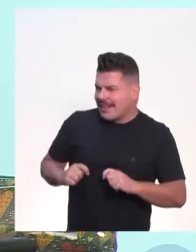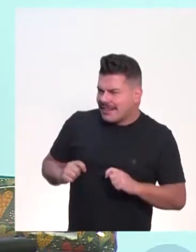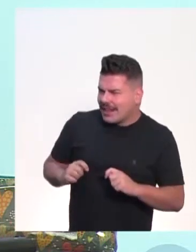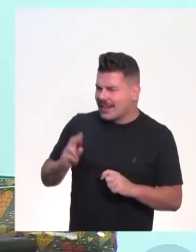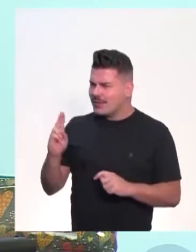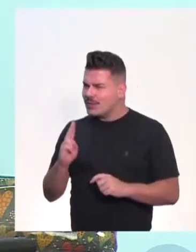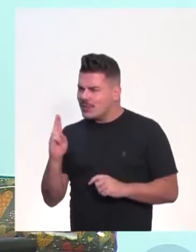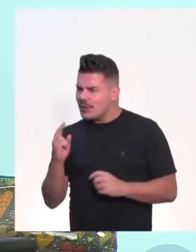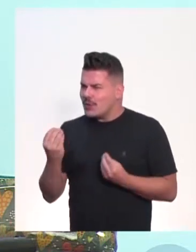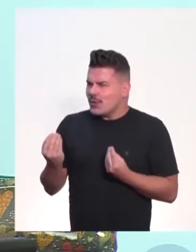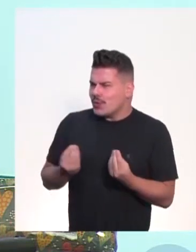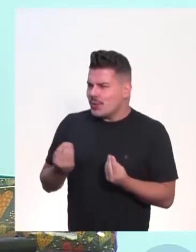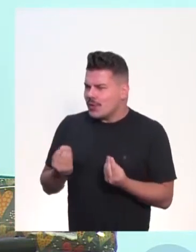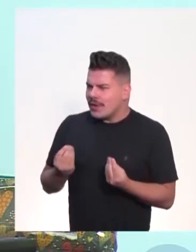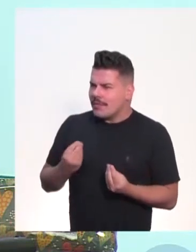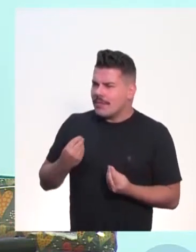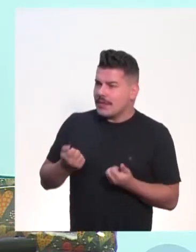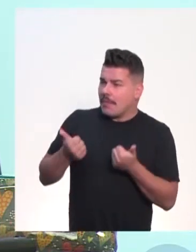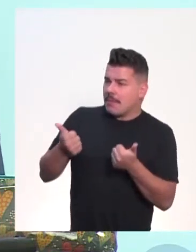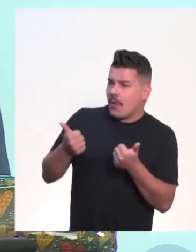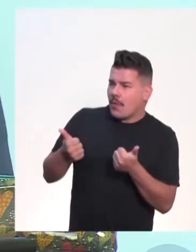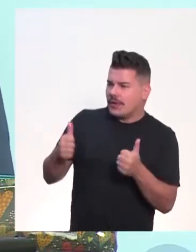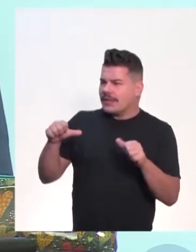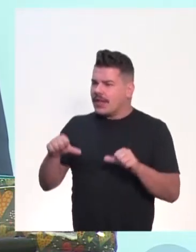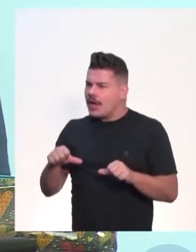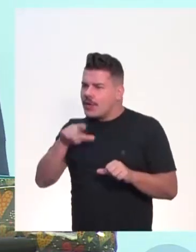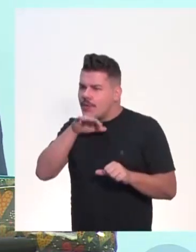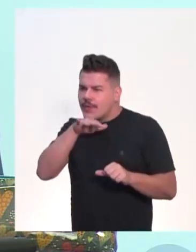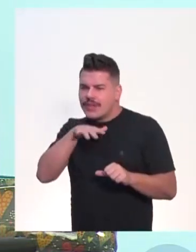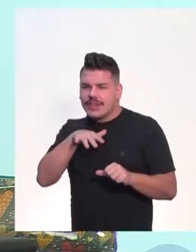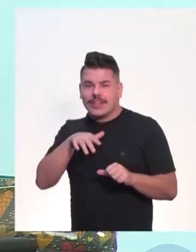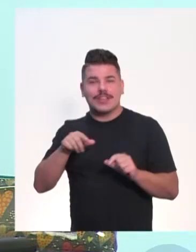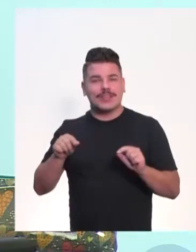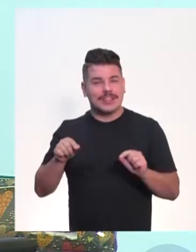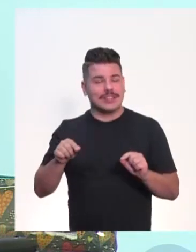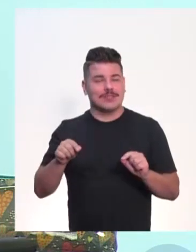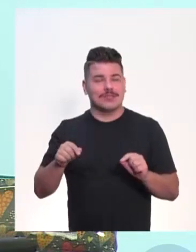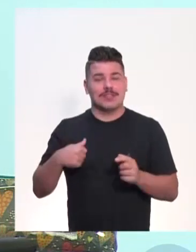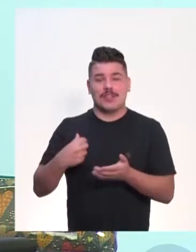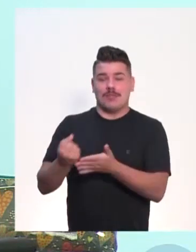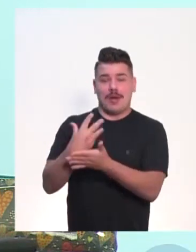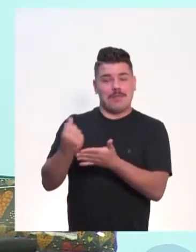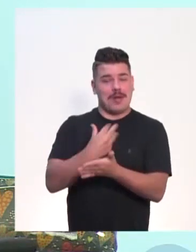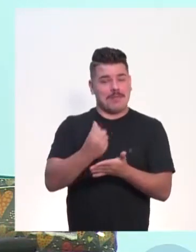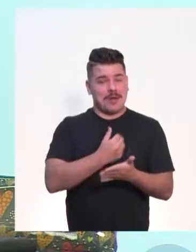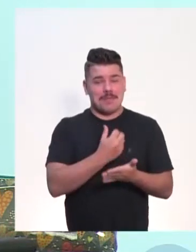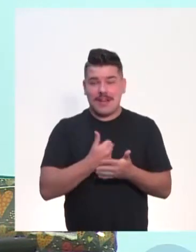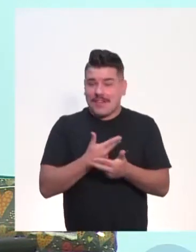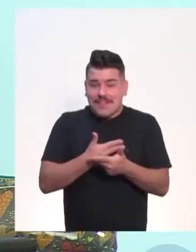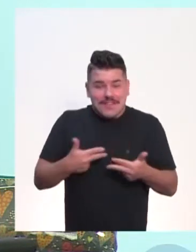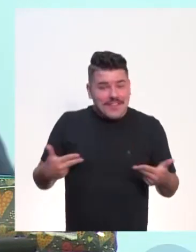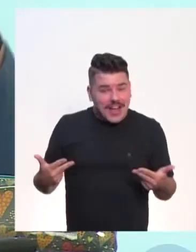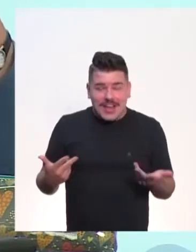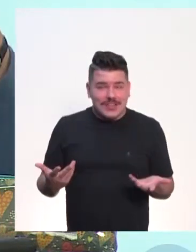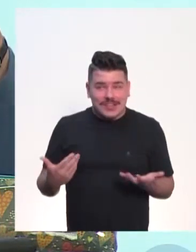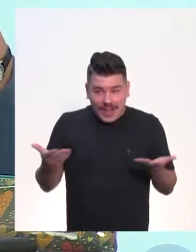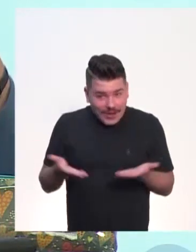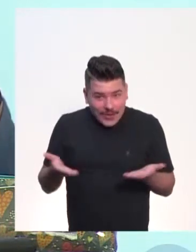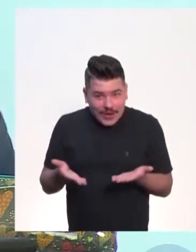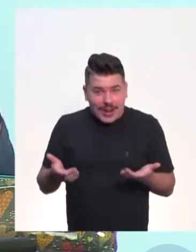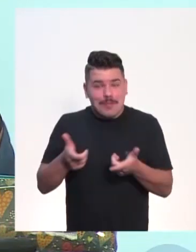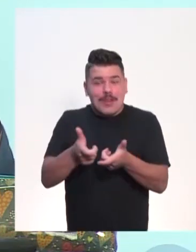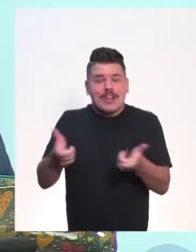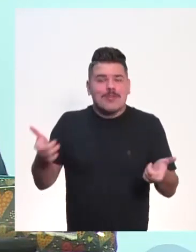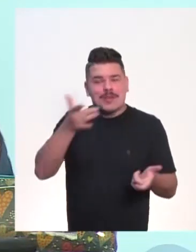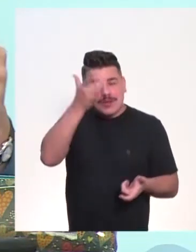melhorado? Pensando, opa, olha só a quantidade de comentários que a gente tem muita gente querendo fazer